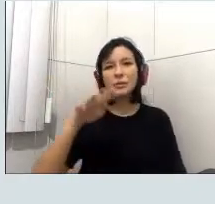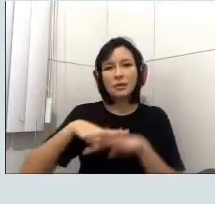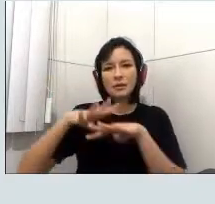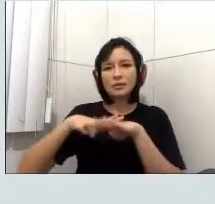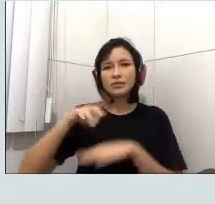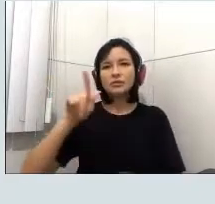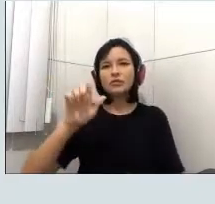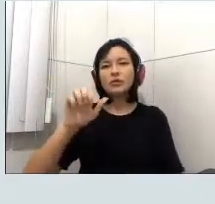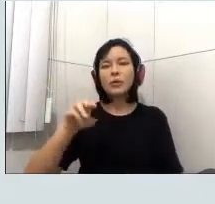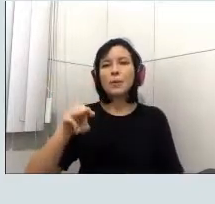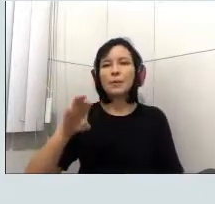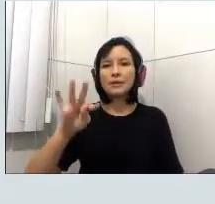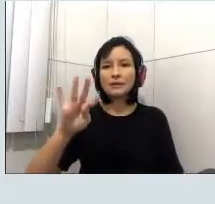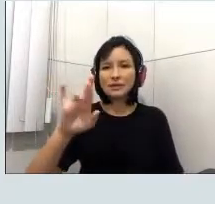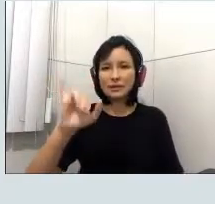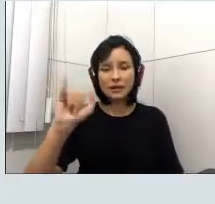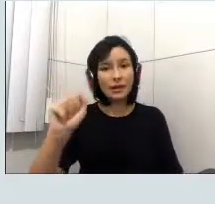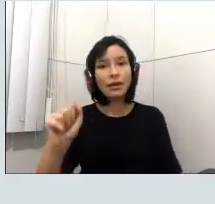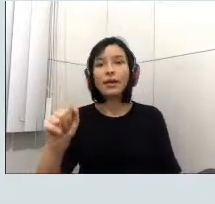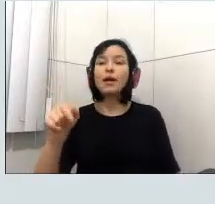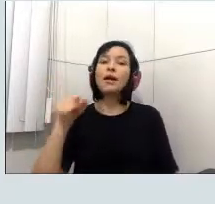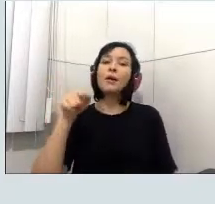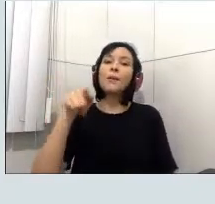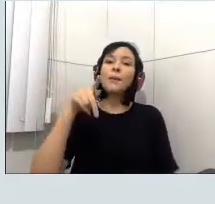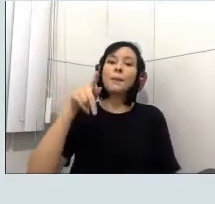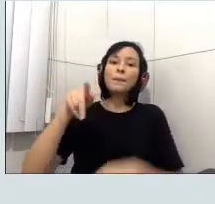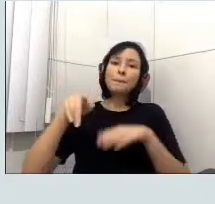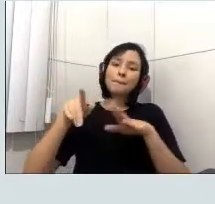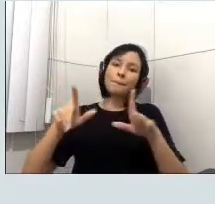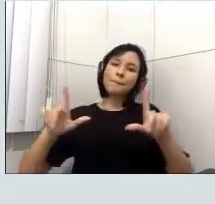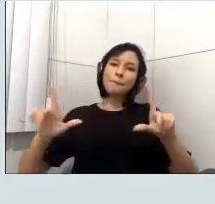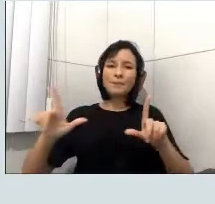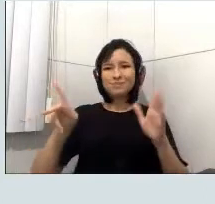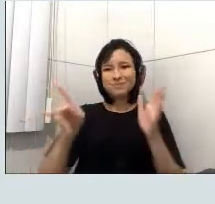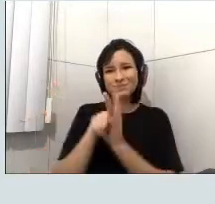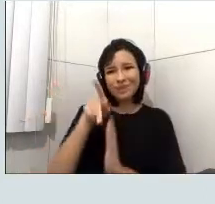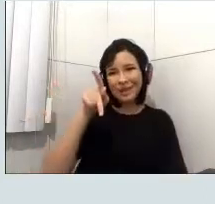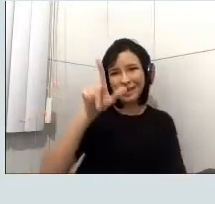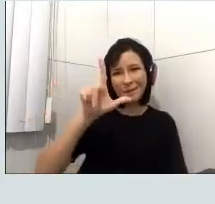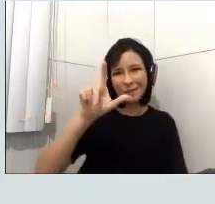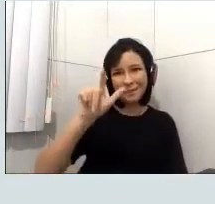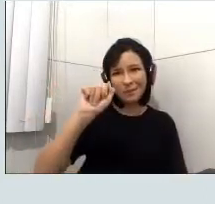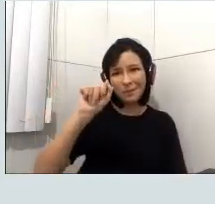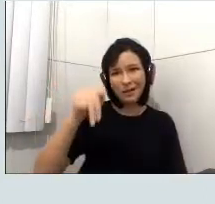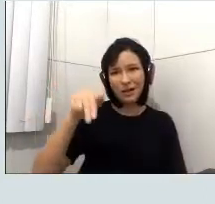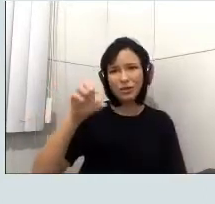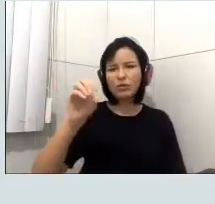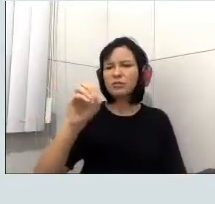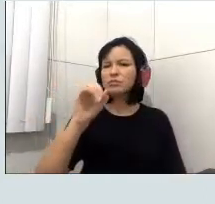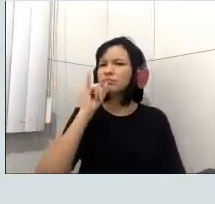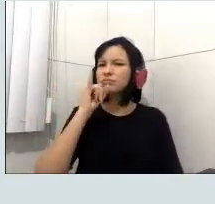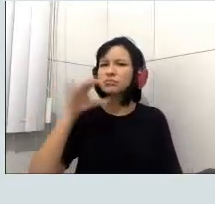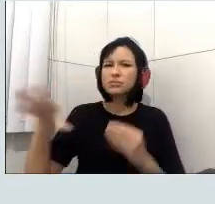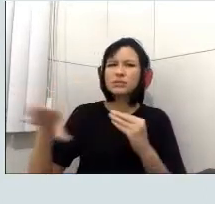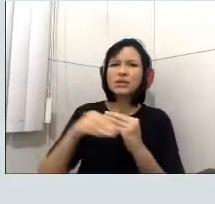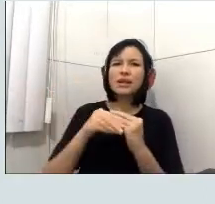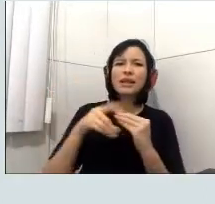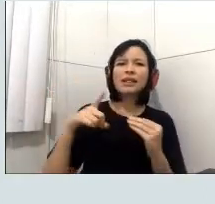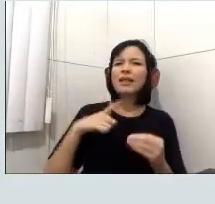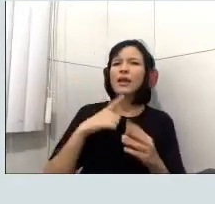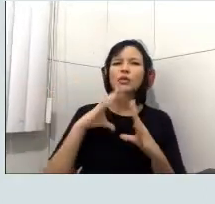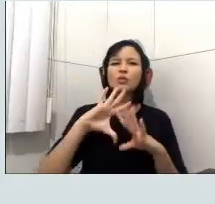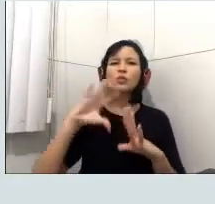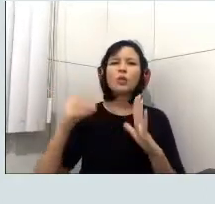plano? O plano é tudo que contém todas essas formas geométricas, todas